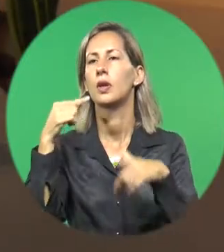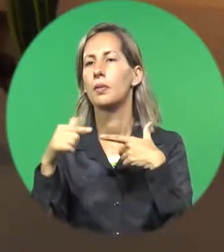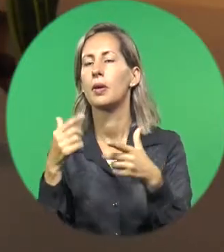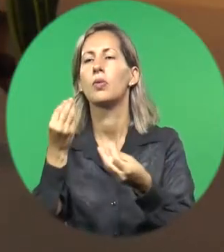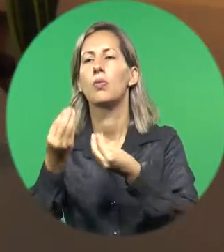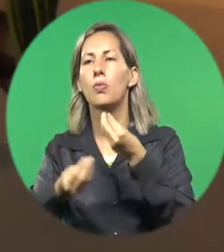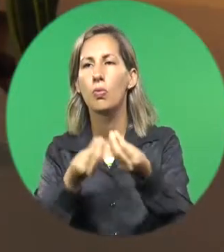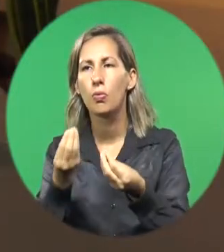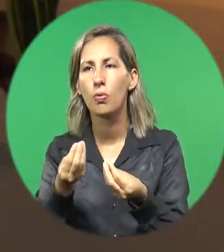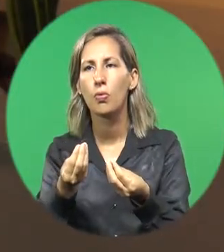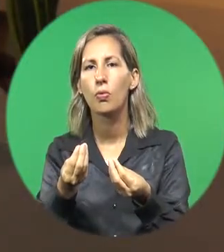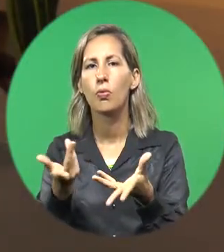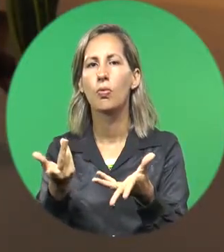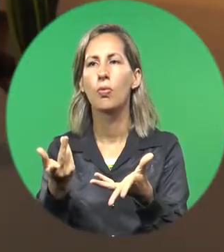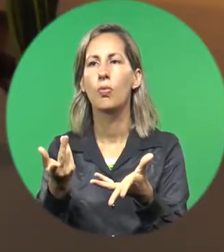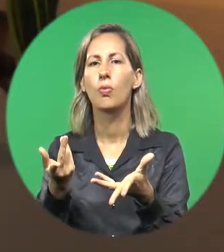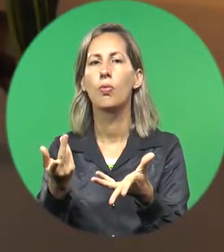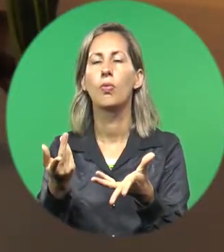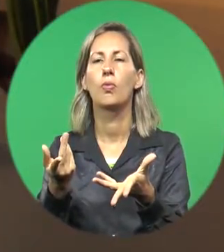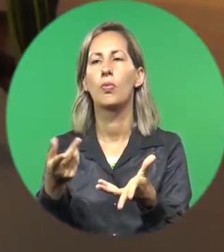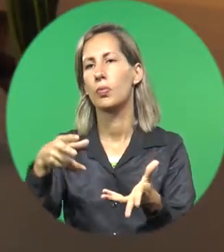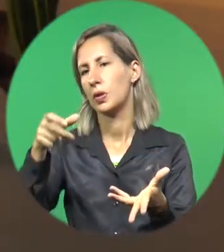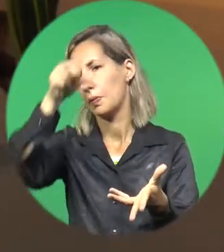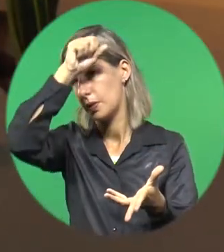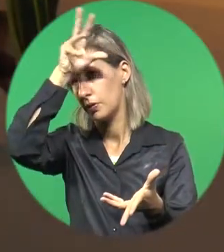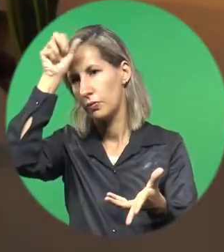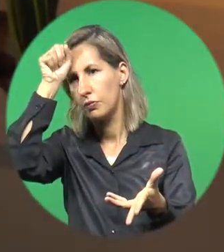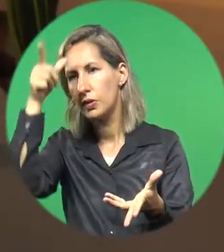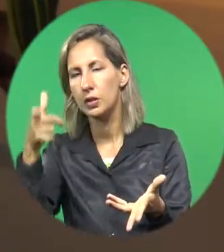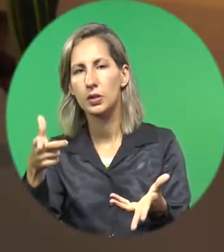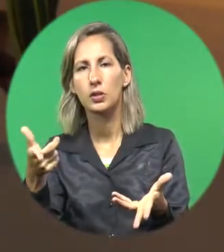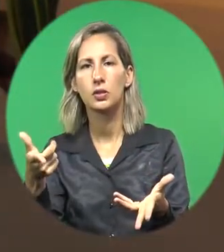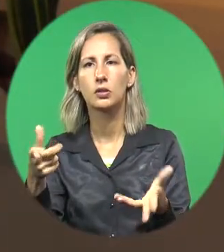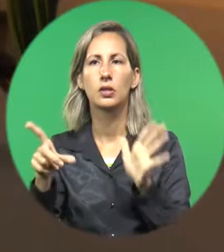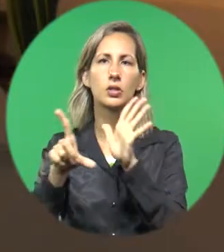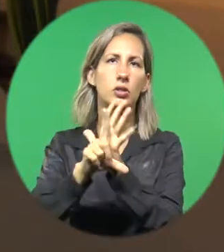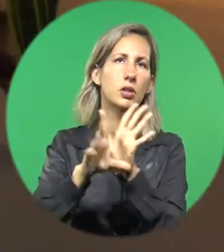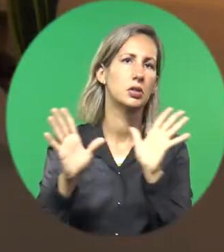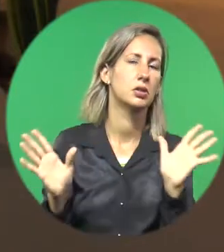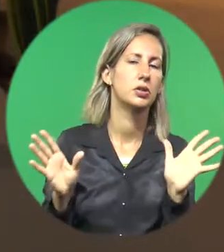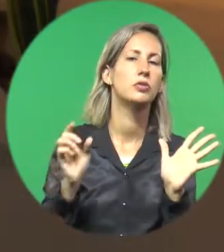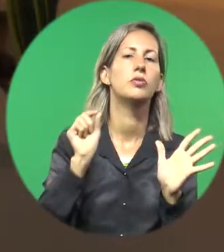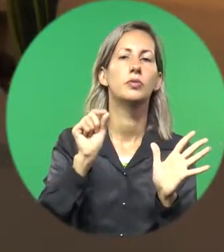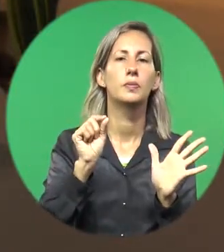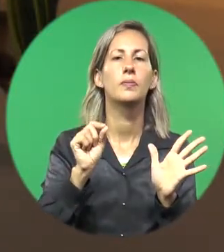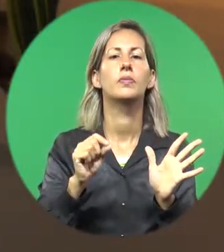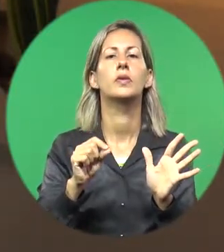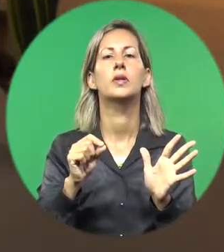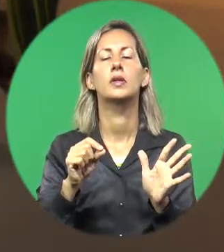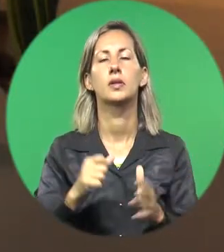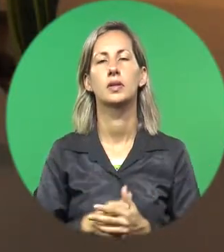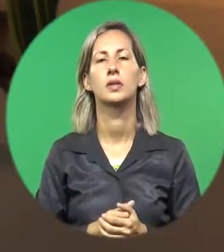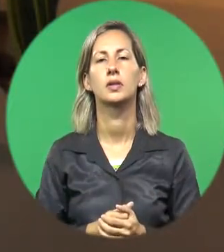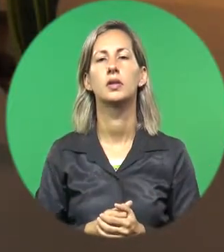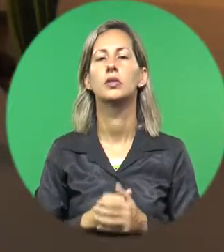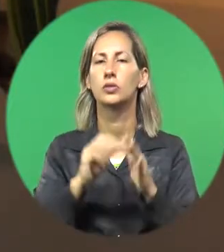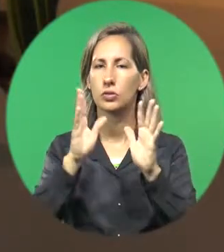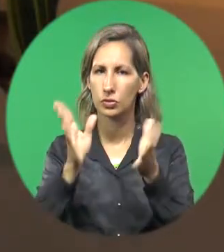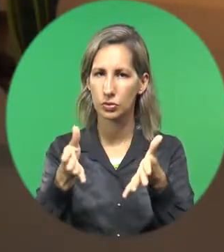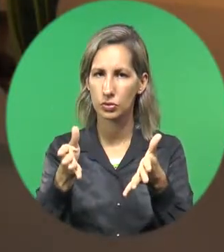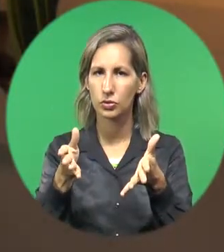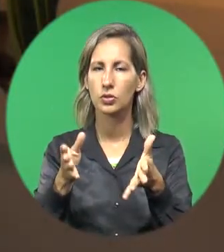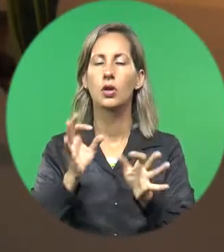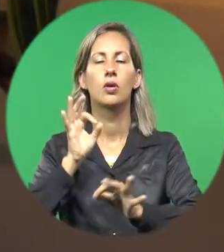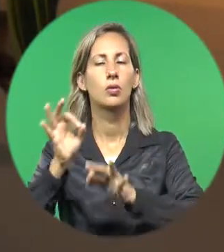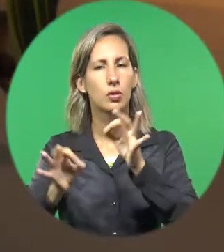como é o seu trabalho, como é a burocracia do dia a dia, seja do executivo, seja do legislativo. Ele